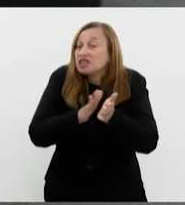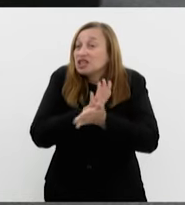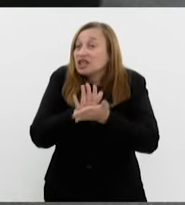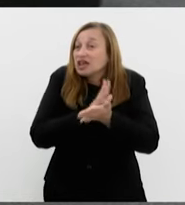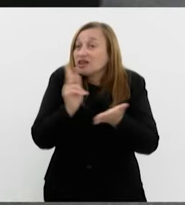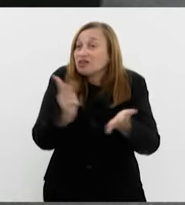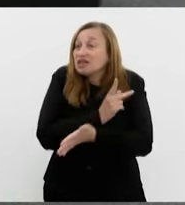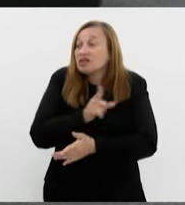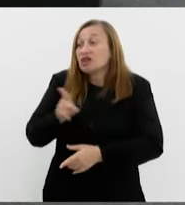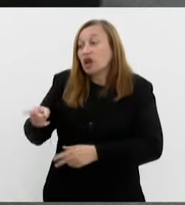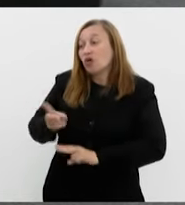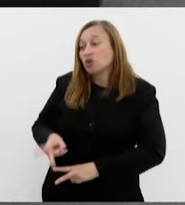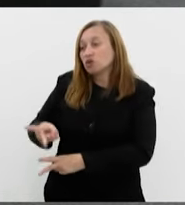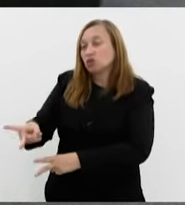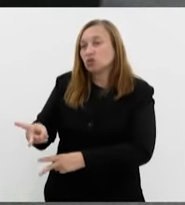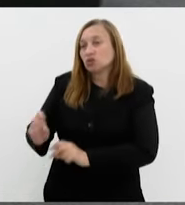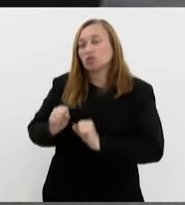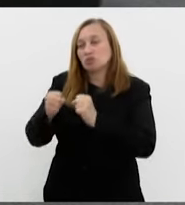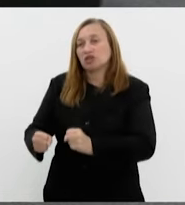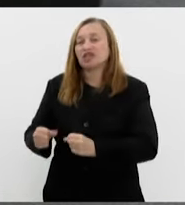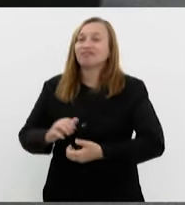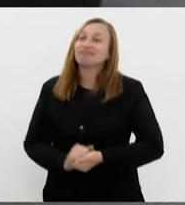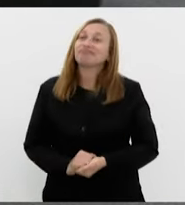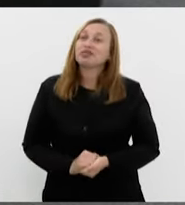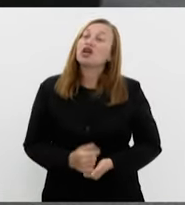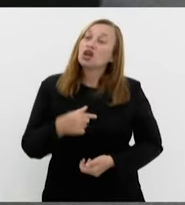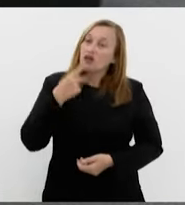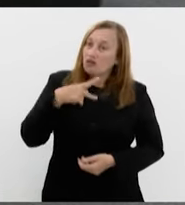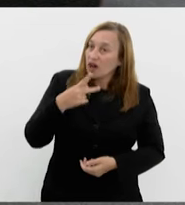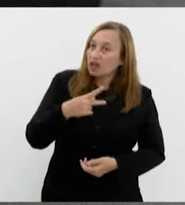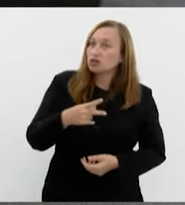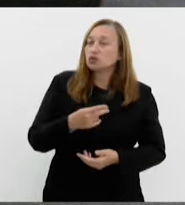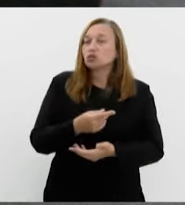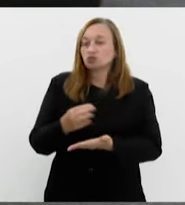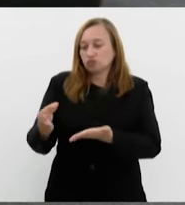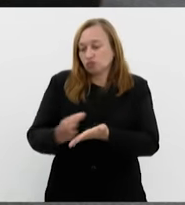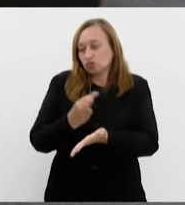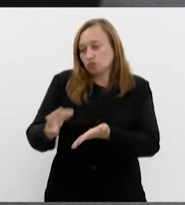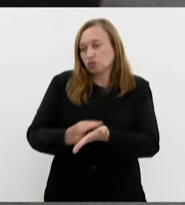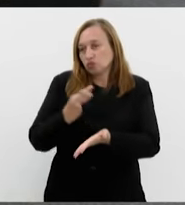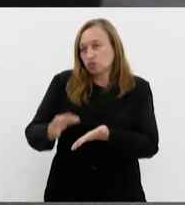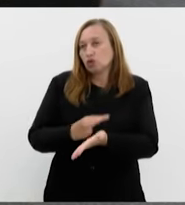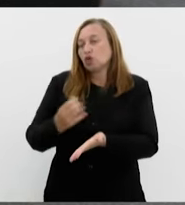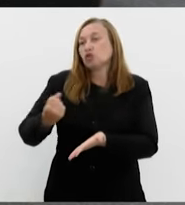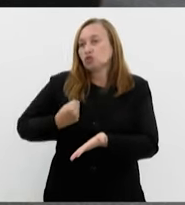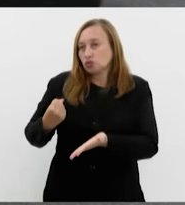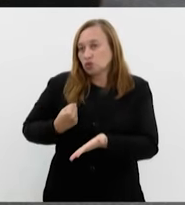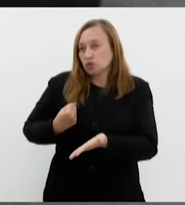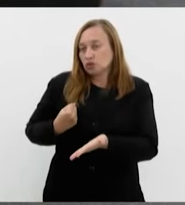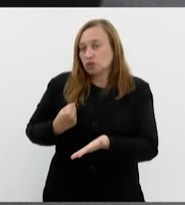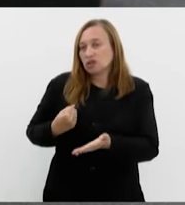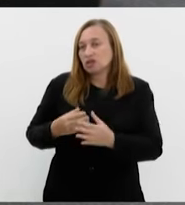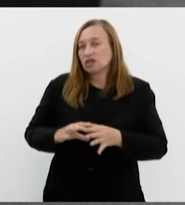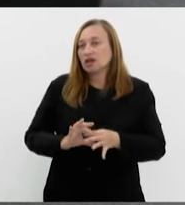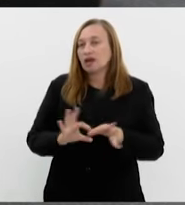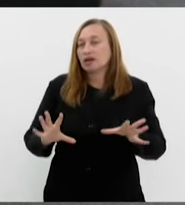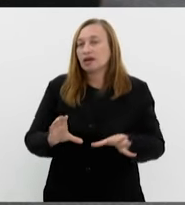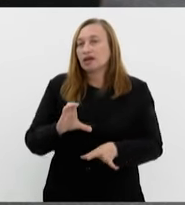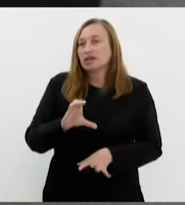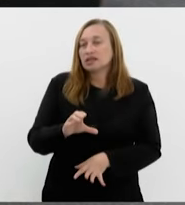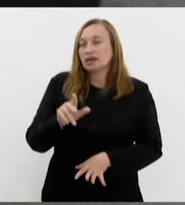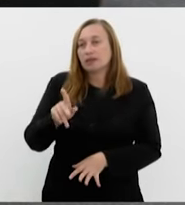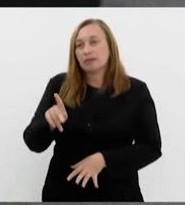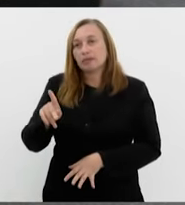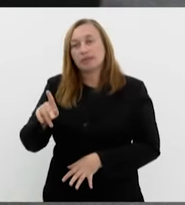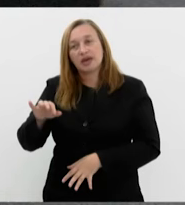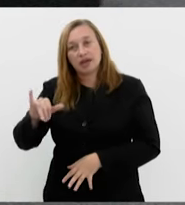no poder. Como eu disse aqui, nós temos o número de assinaturas suficiente para que seja aberta a CPI do CEAP.